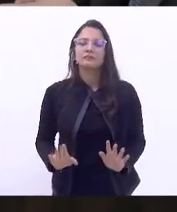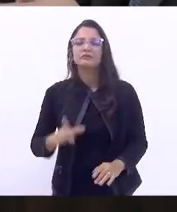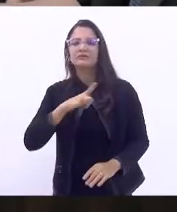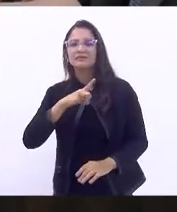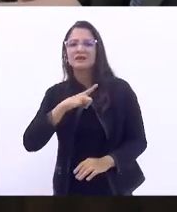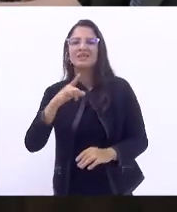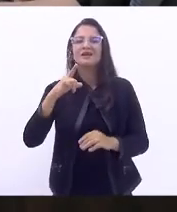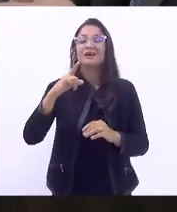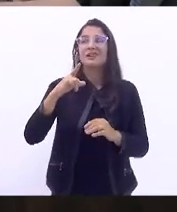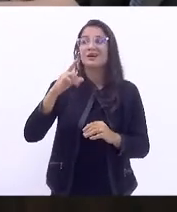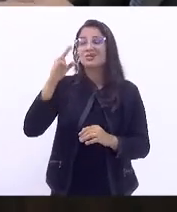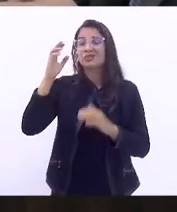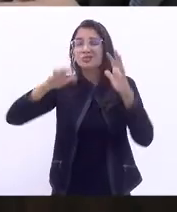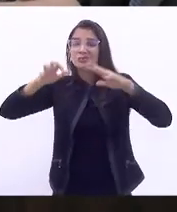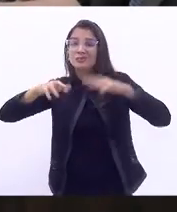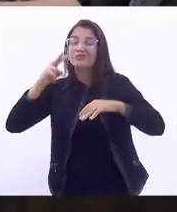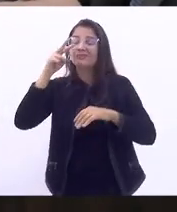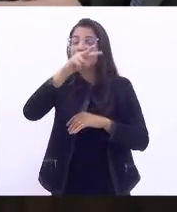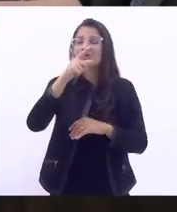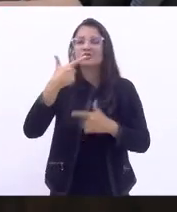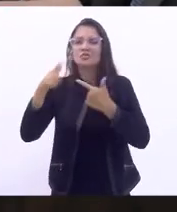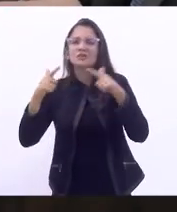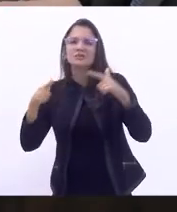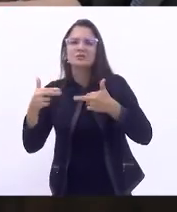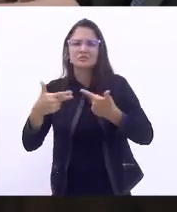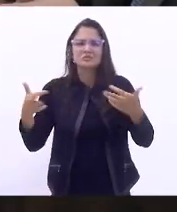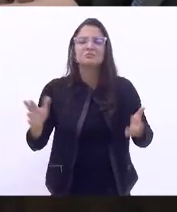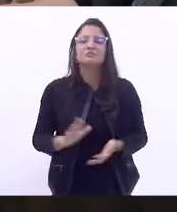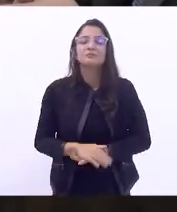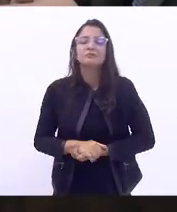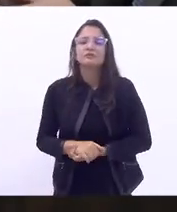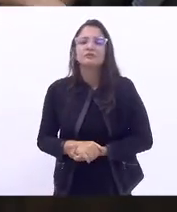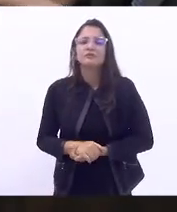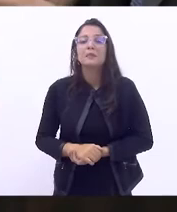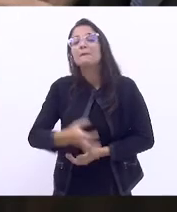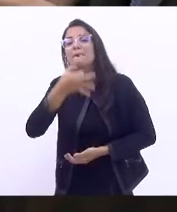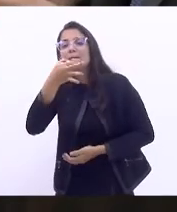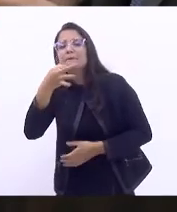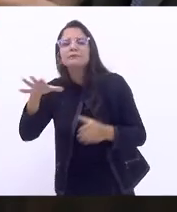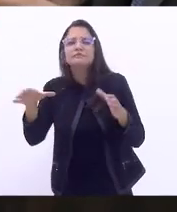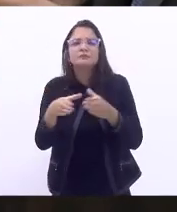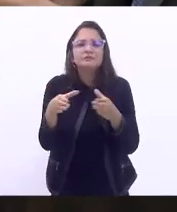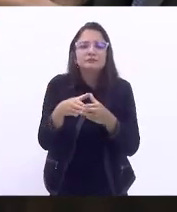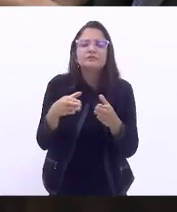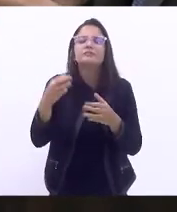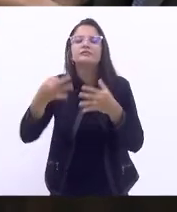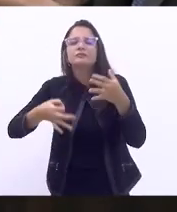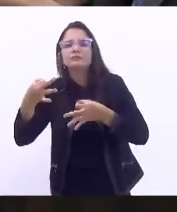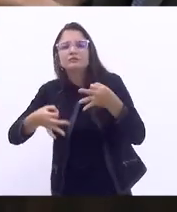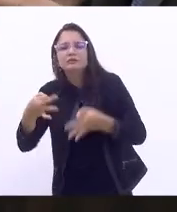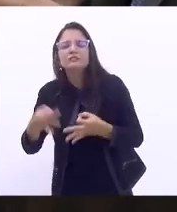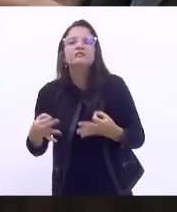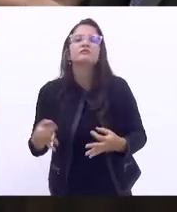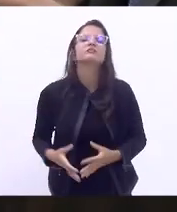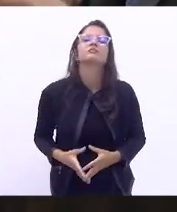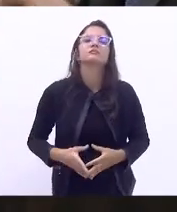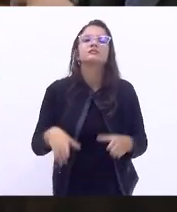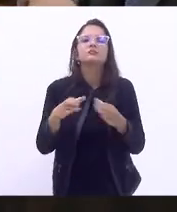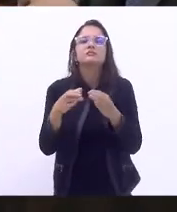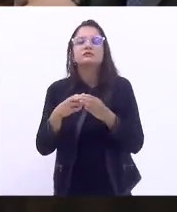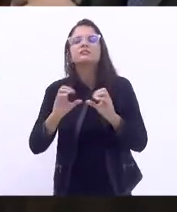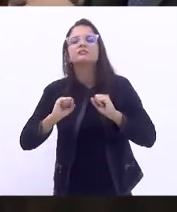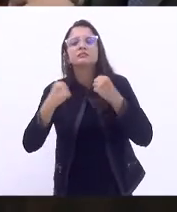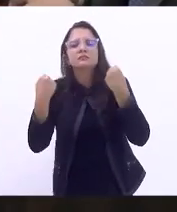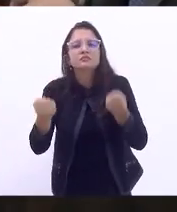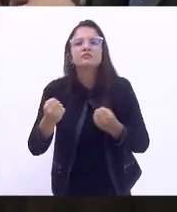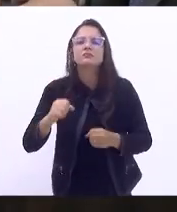decorrência das fortes chuvas e das outras providências. Pedindo de pareceres das comissões de Constituição e Justiça, de Assuntos Municipais, Desenvolvimento Regional, de Defesa Civil, de